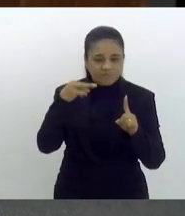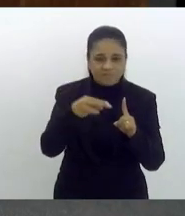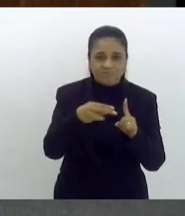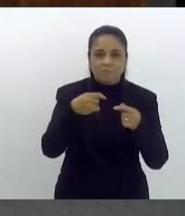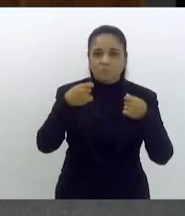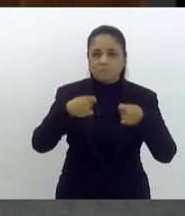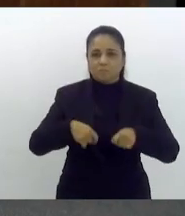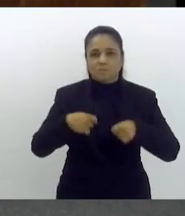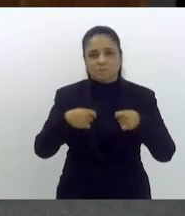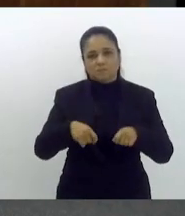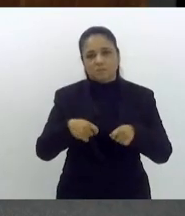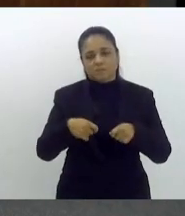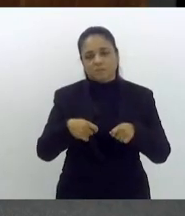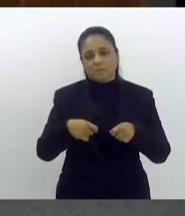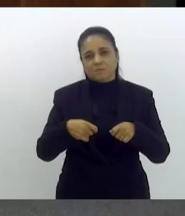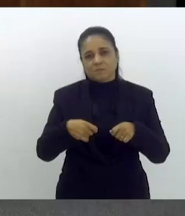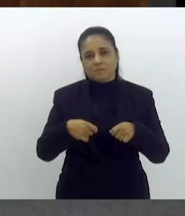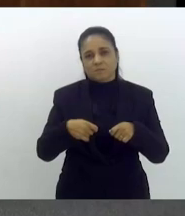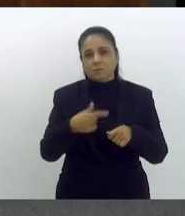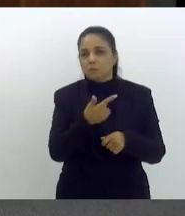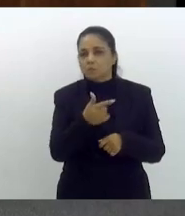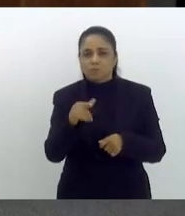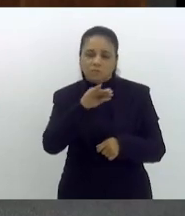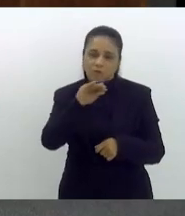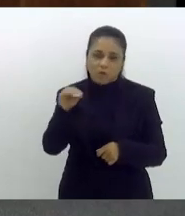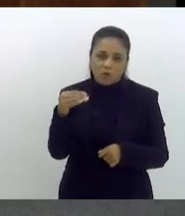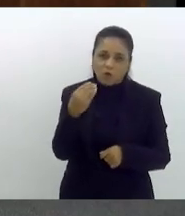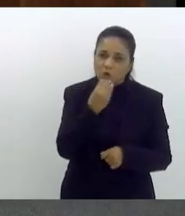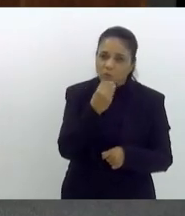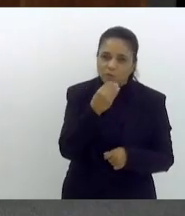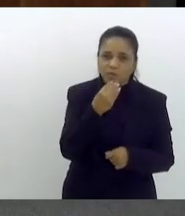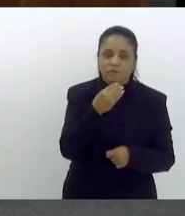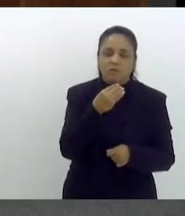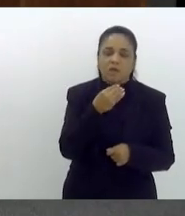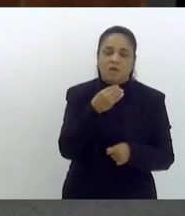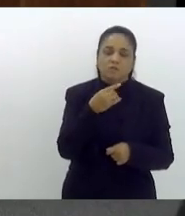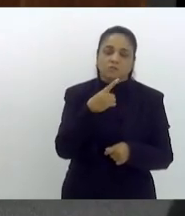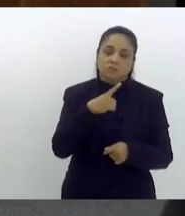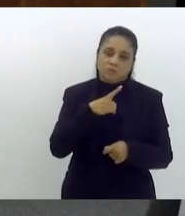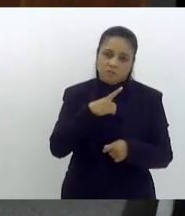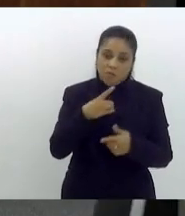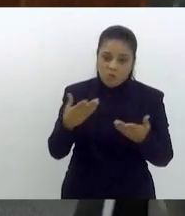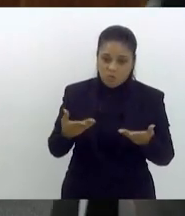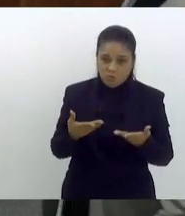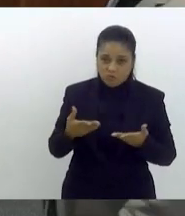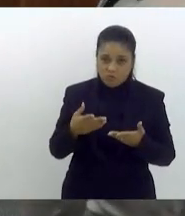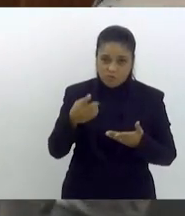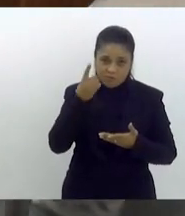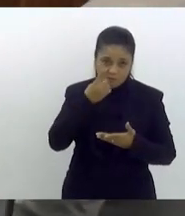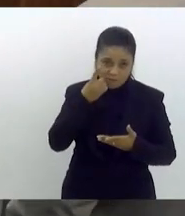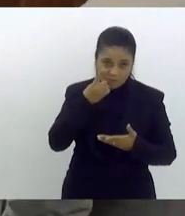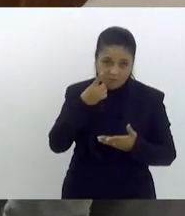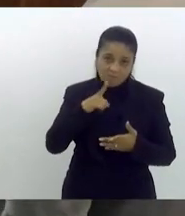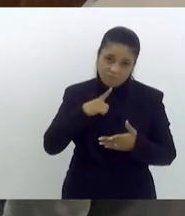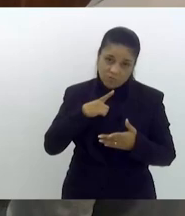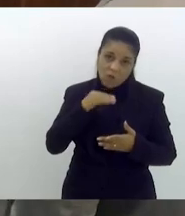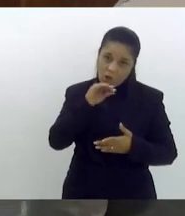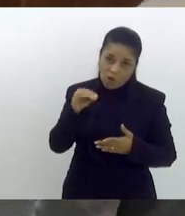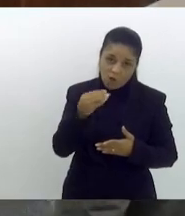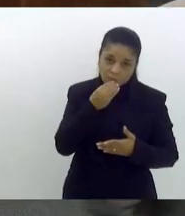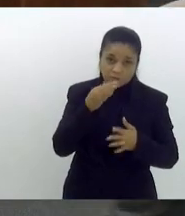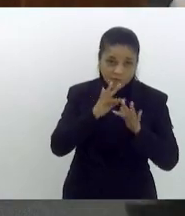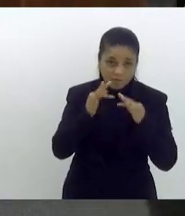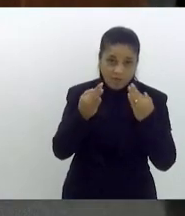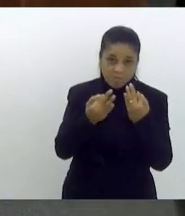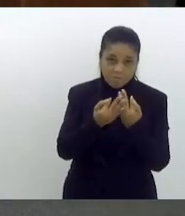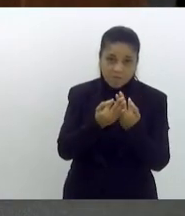a mesma oportunidade que talvez muitos que aqui estão tenham tido de uma família